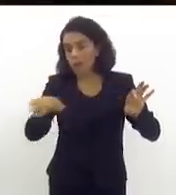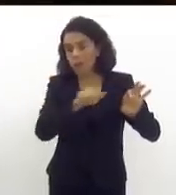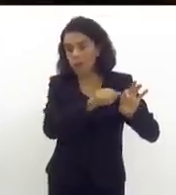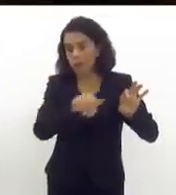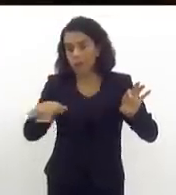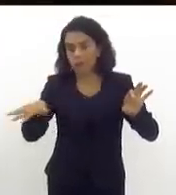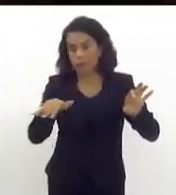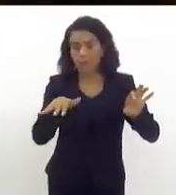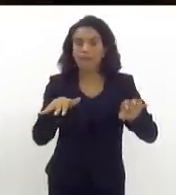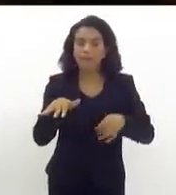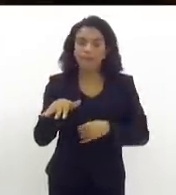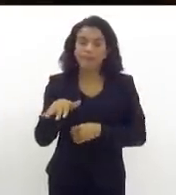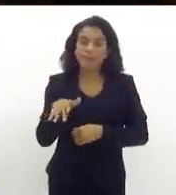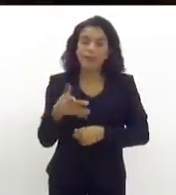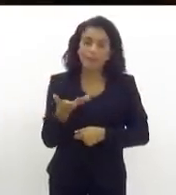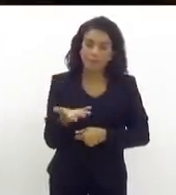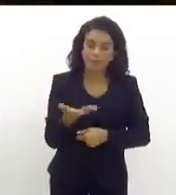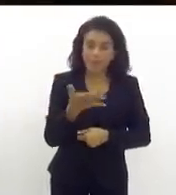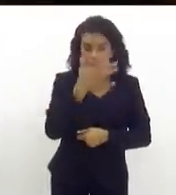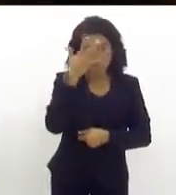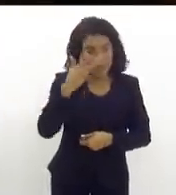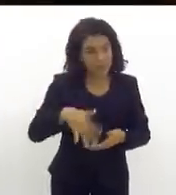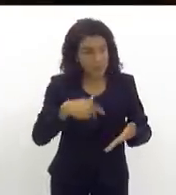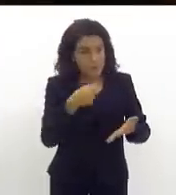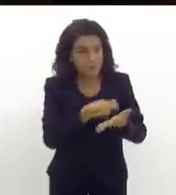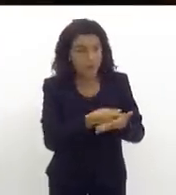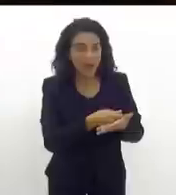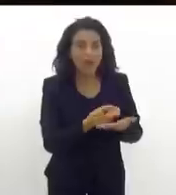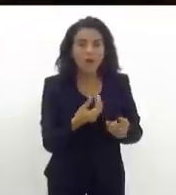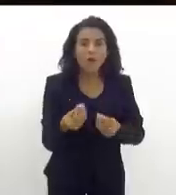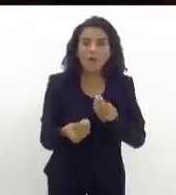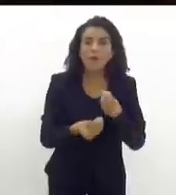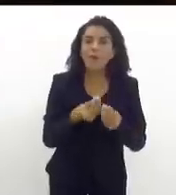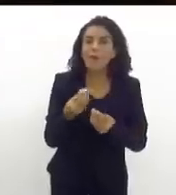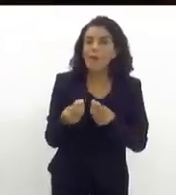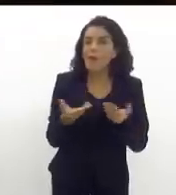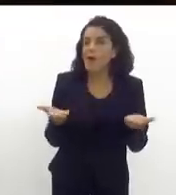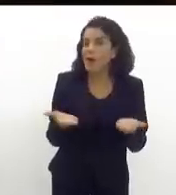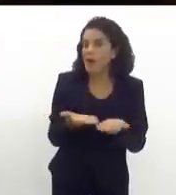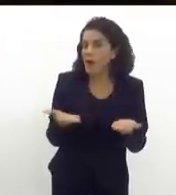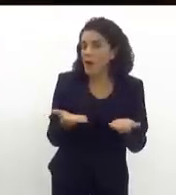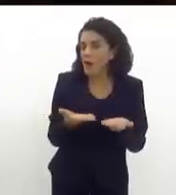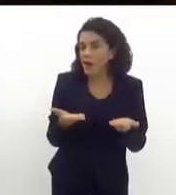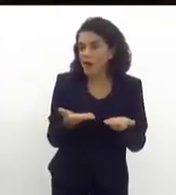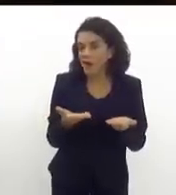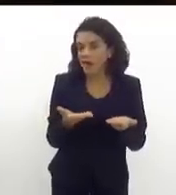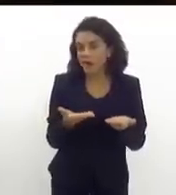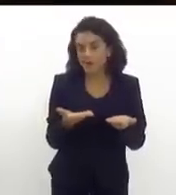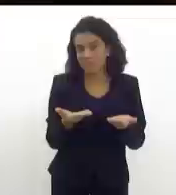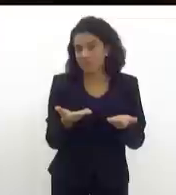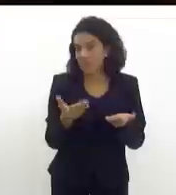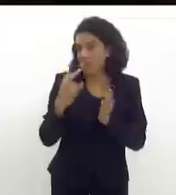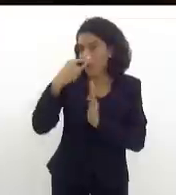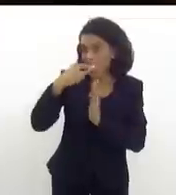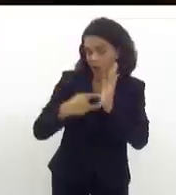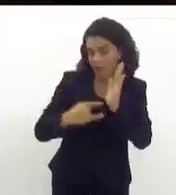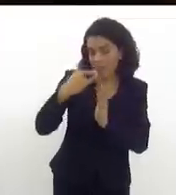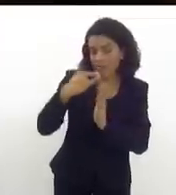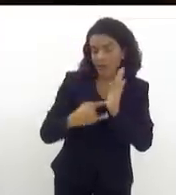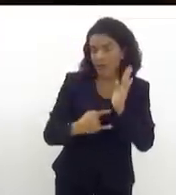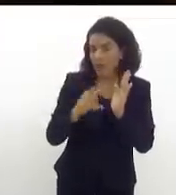que compraram pipas como é que vai se fazer um encontro de fatura